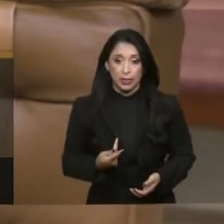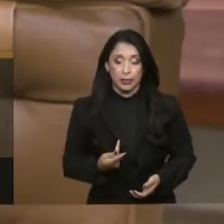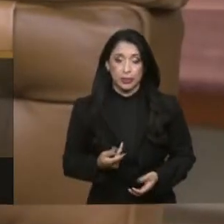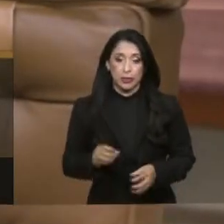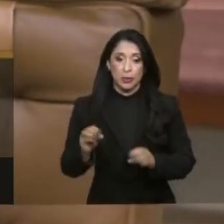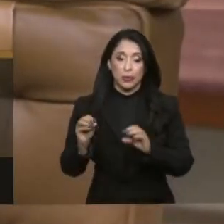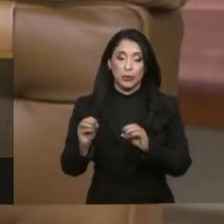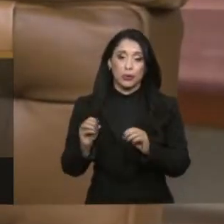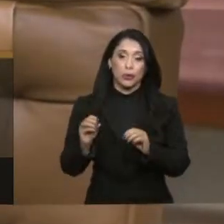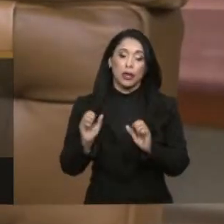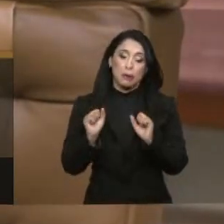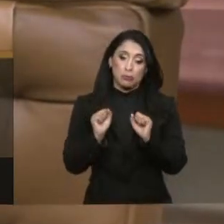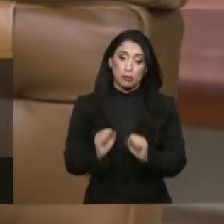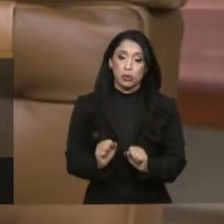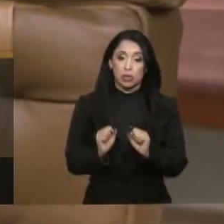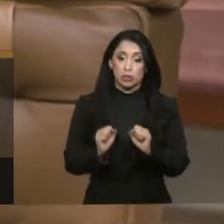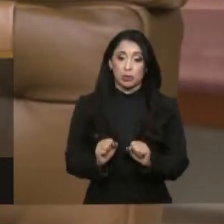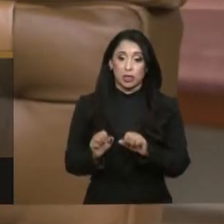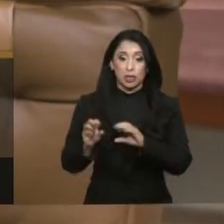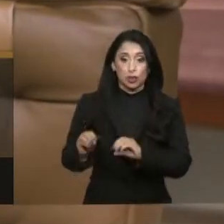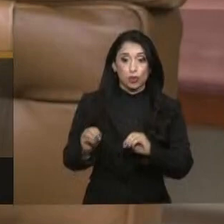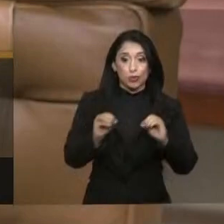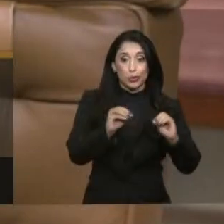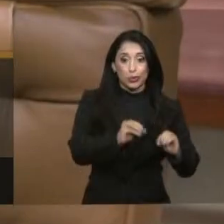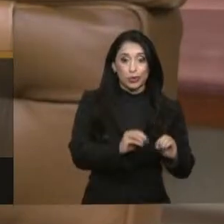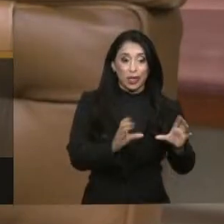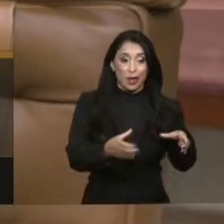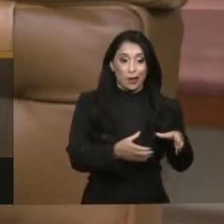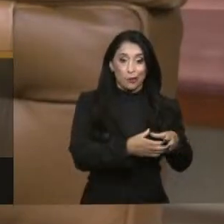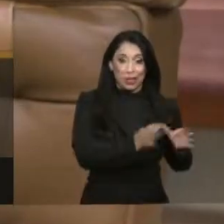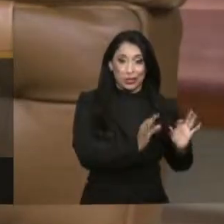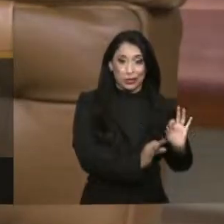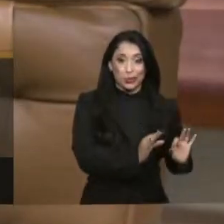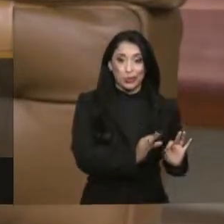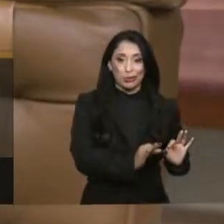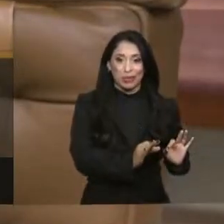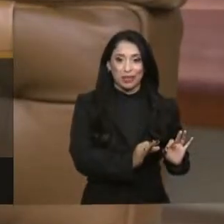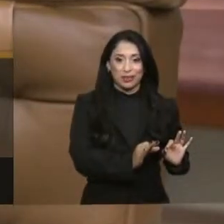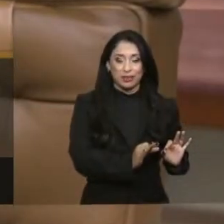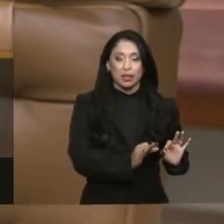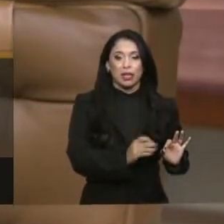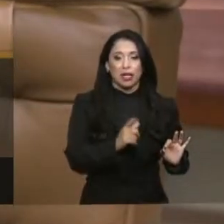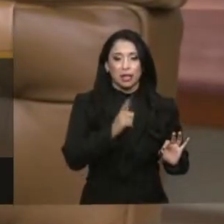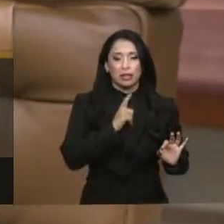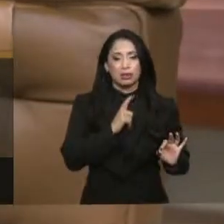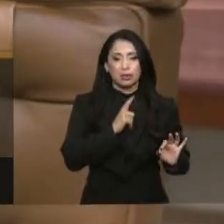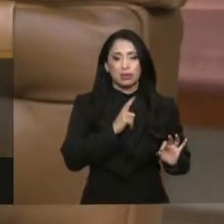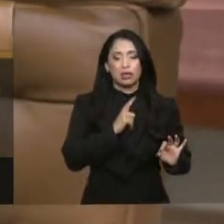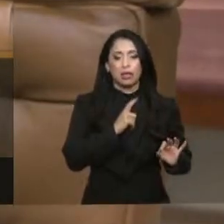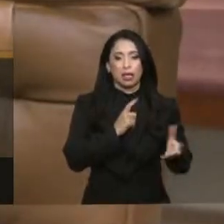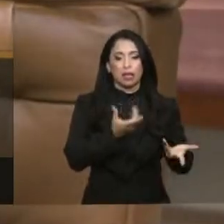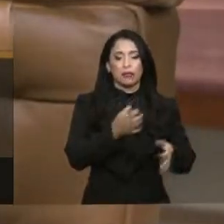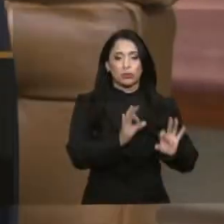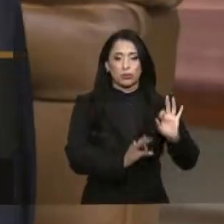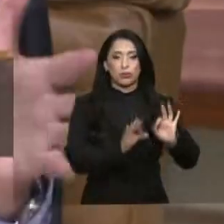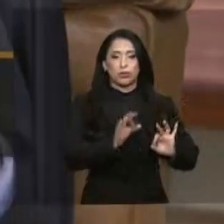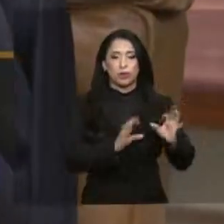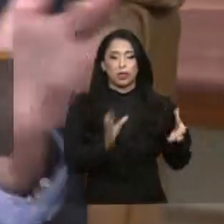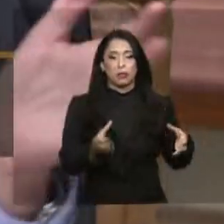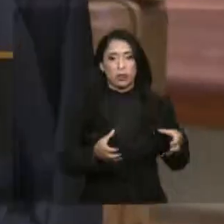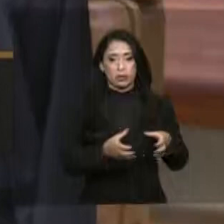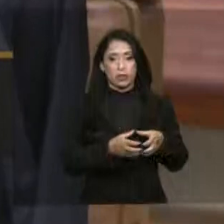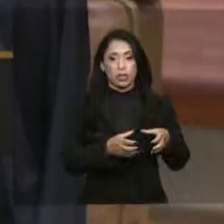a possibilidade de levarmos para a turma, passamos a ter a dinâmica, não é, de julgarmos na